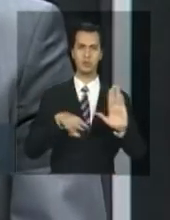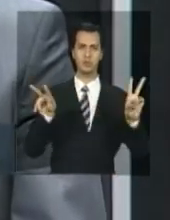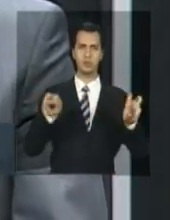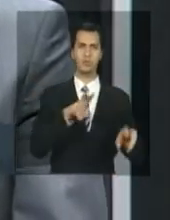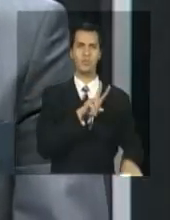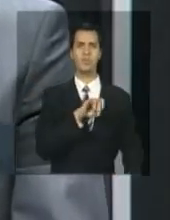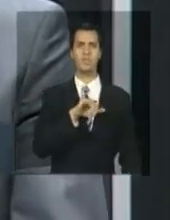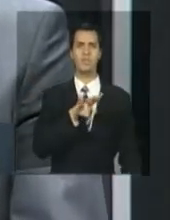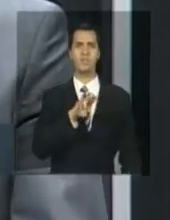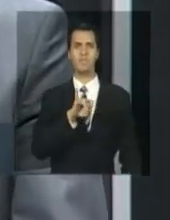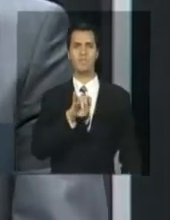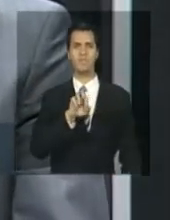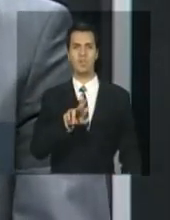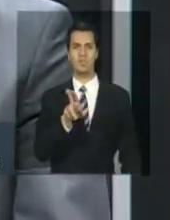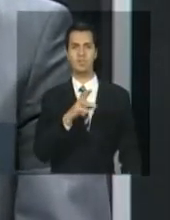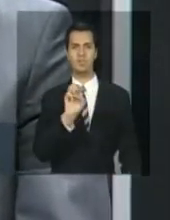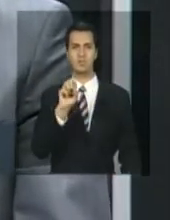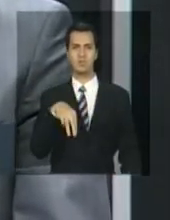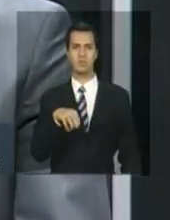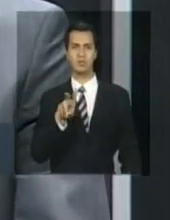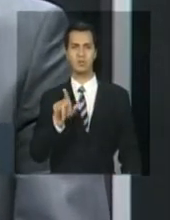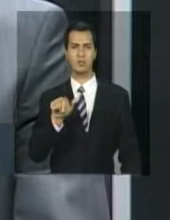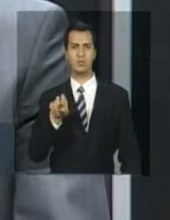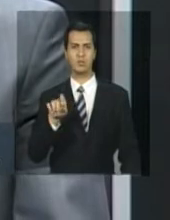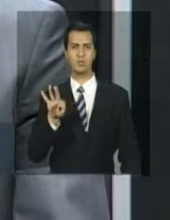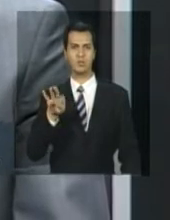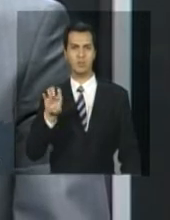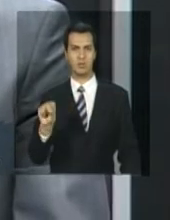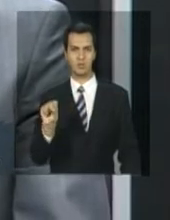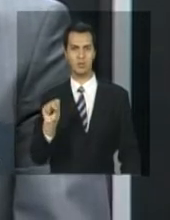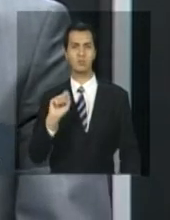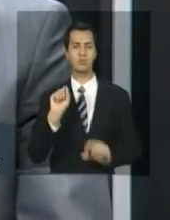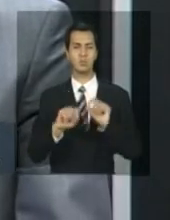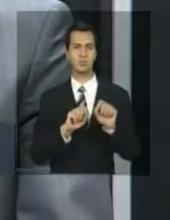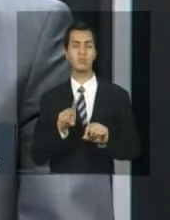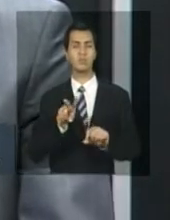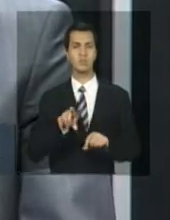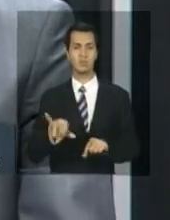Limite alcançarão pela implementação,